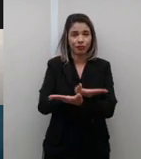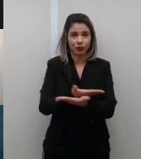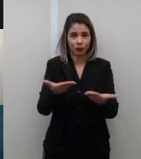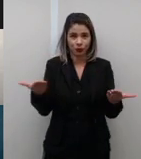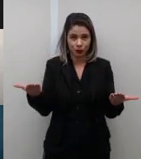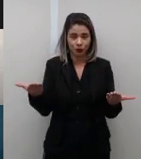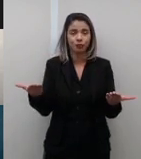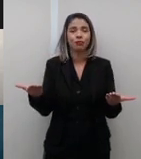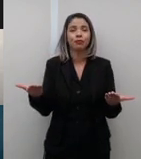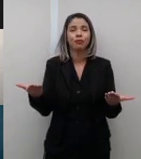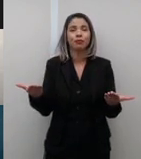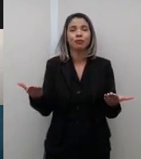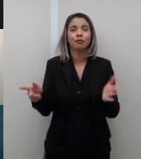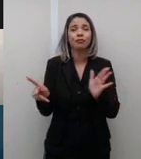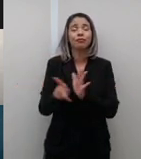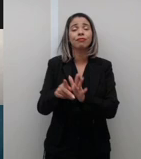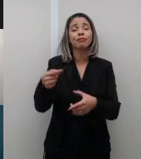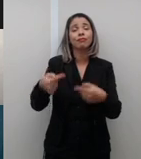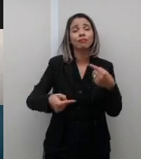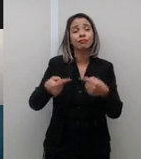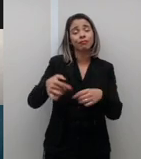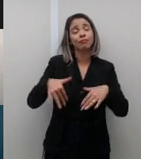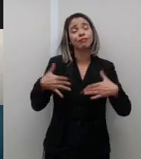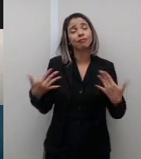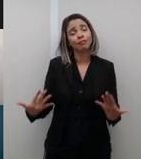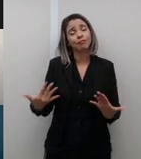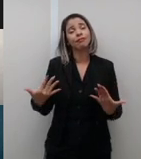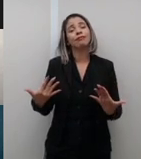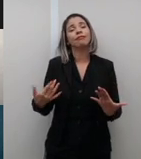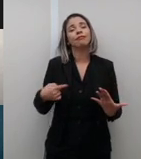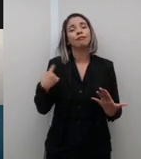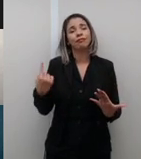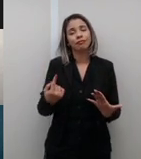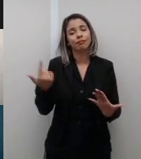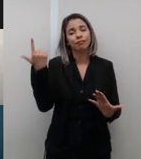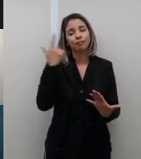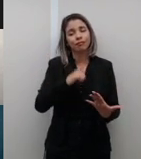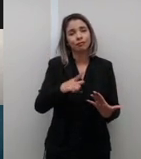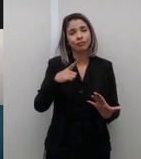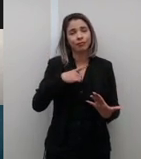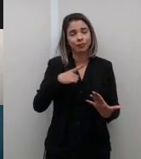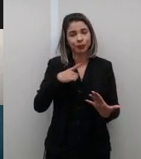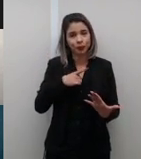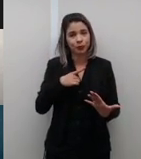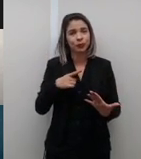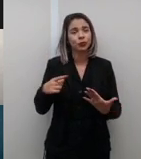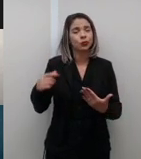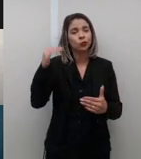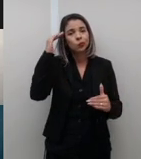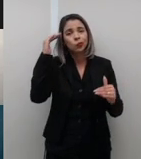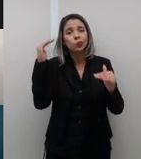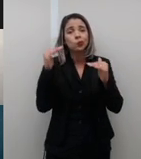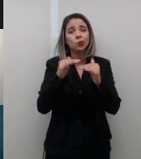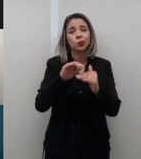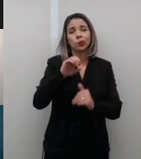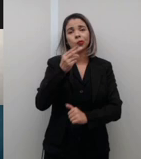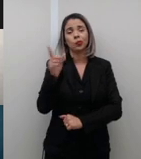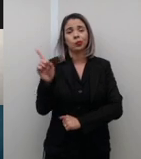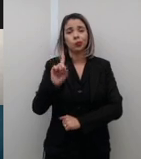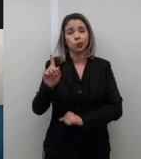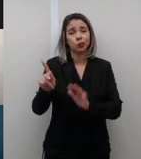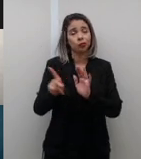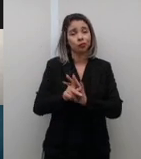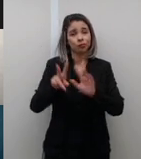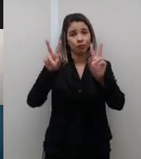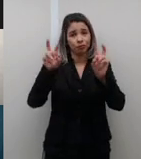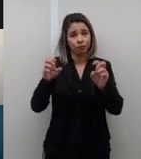o debate, então a gente possa chegar a um denominador comum a respeito deste